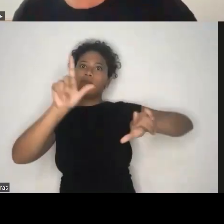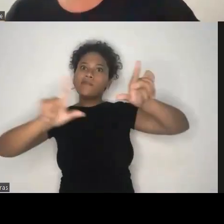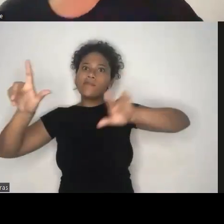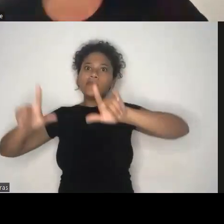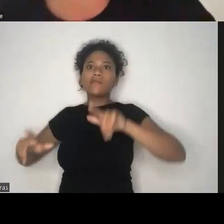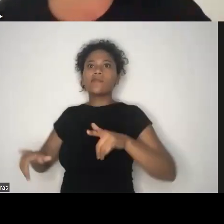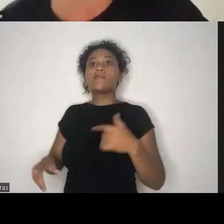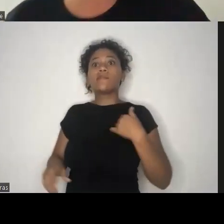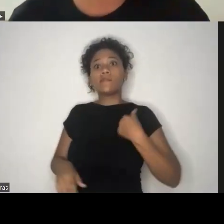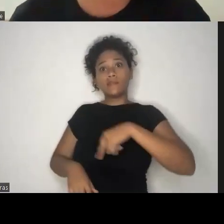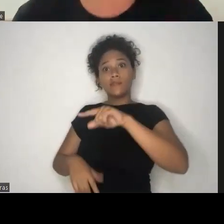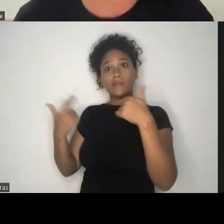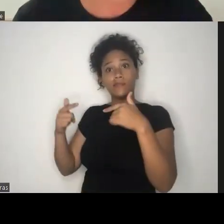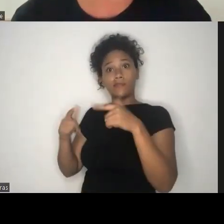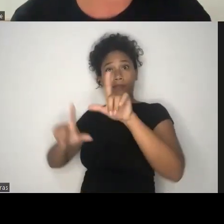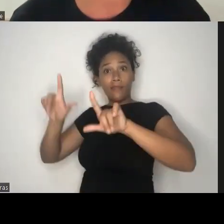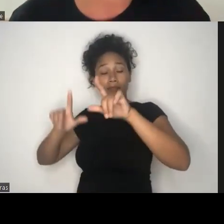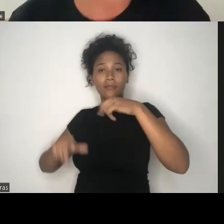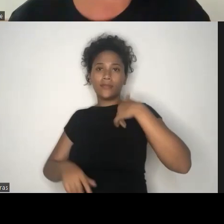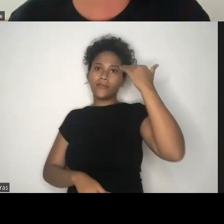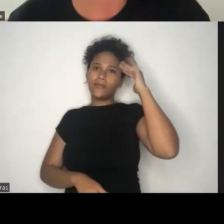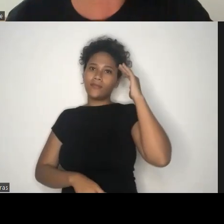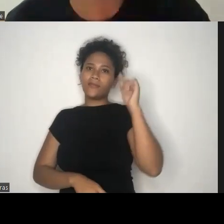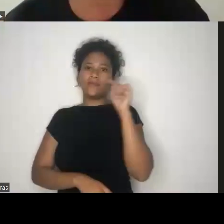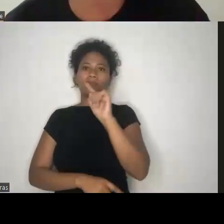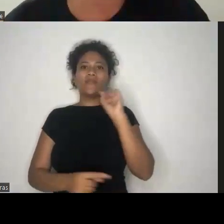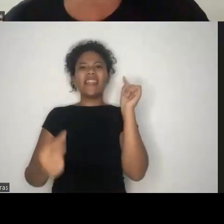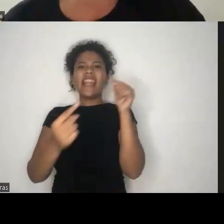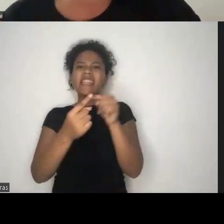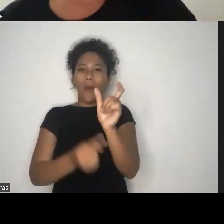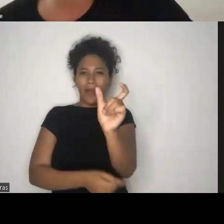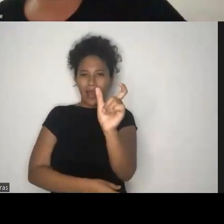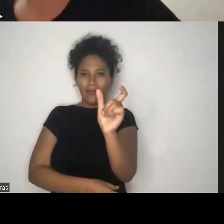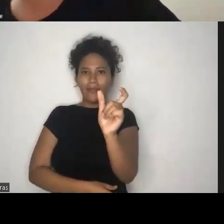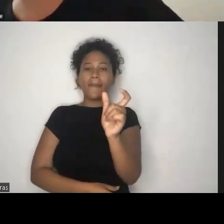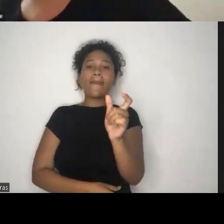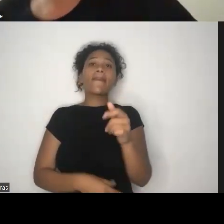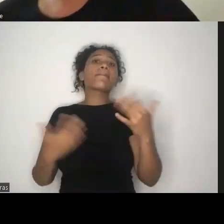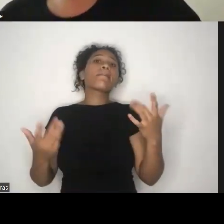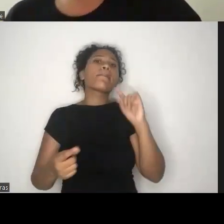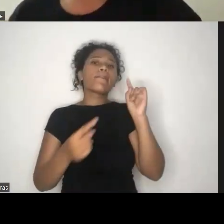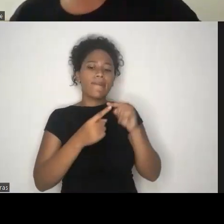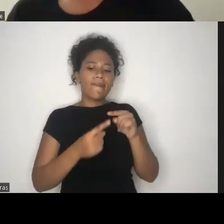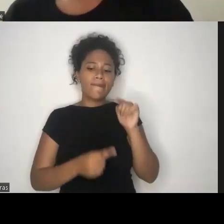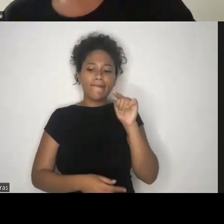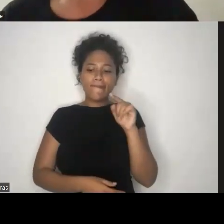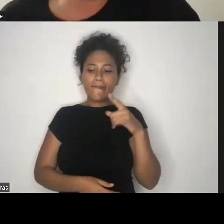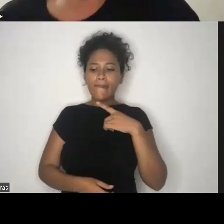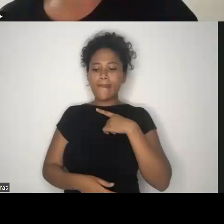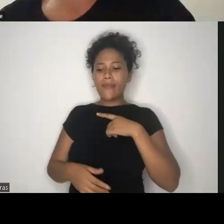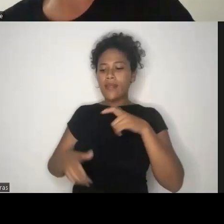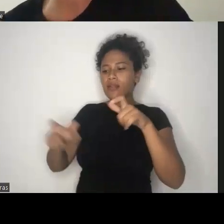quando eu fui trabalhar com televisão eu entendi essa palavra intenção é assim qual é a intenção de determinados